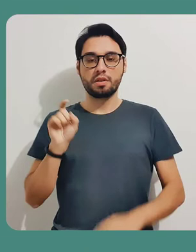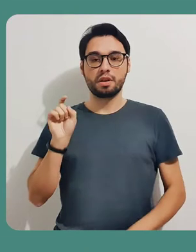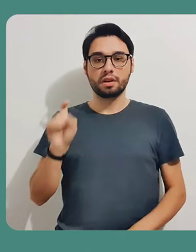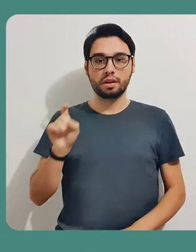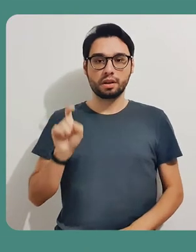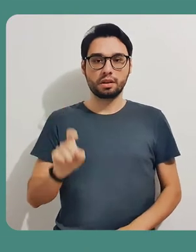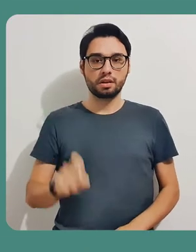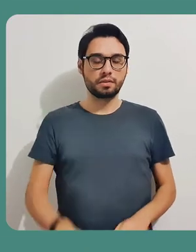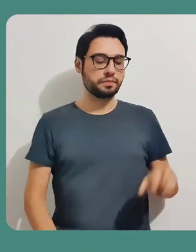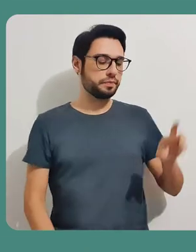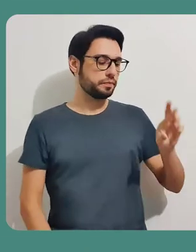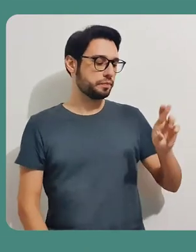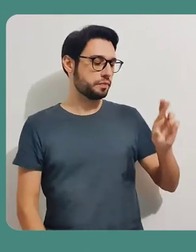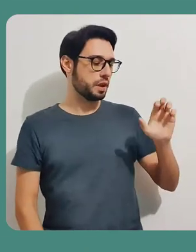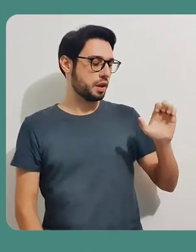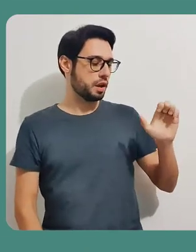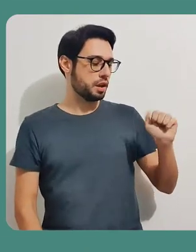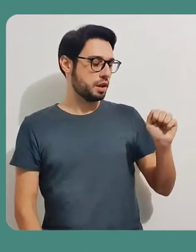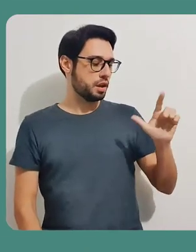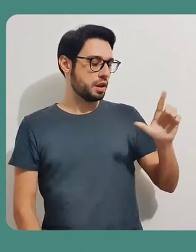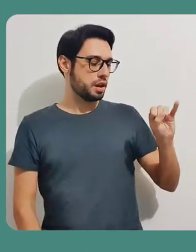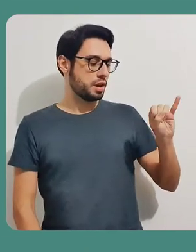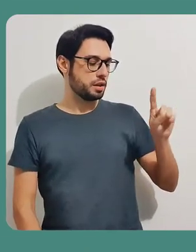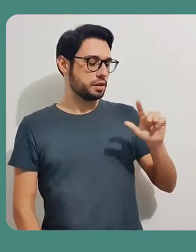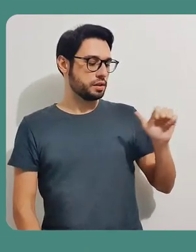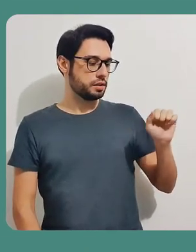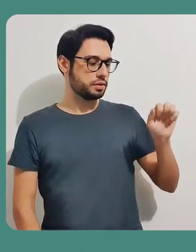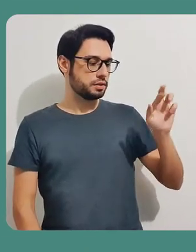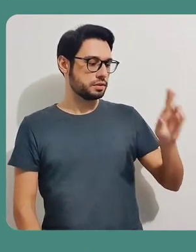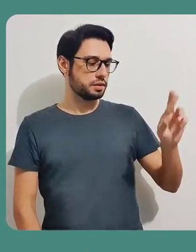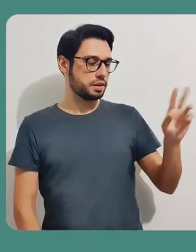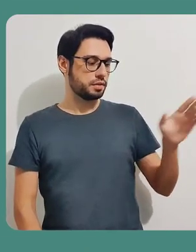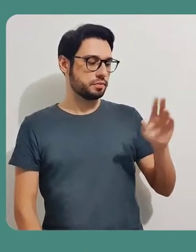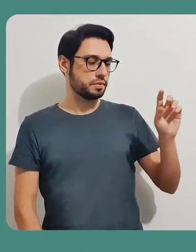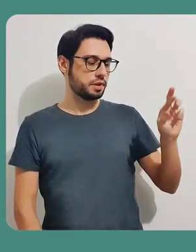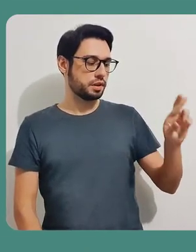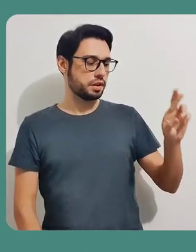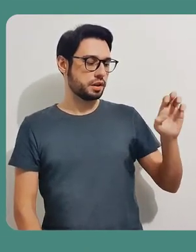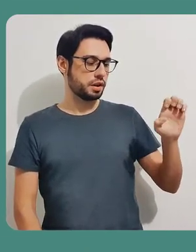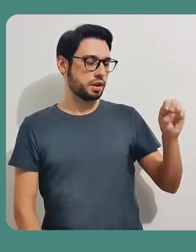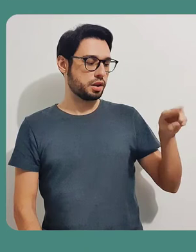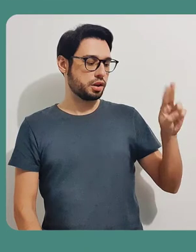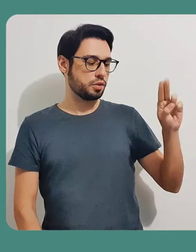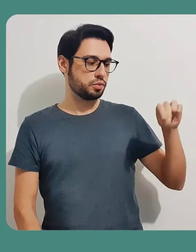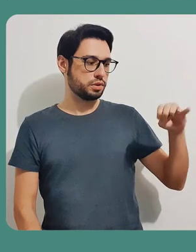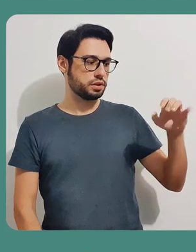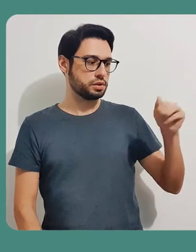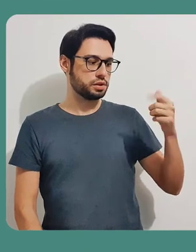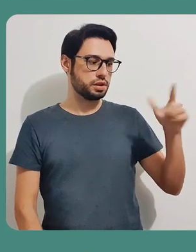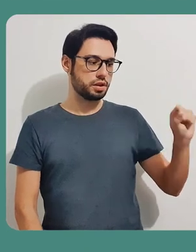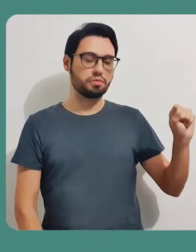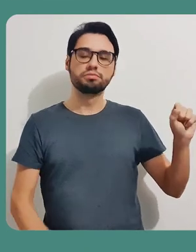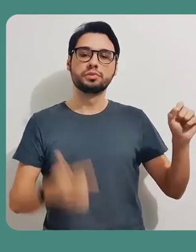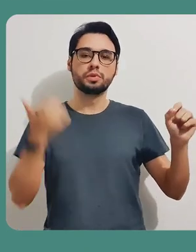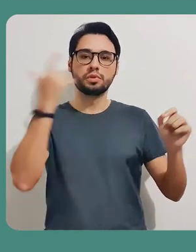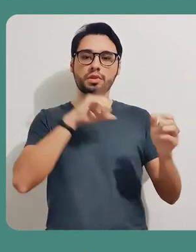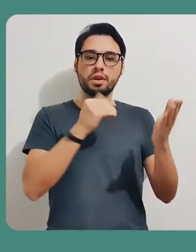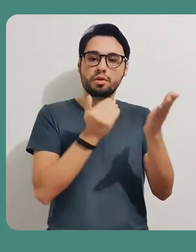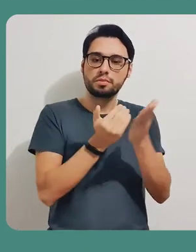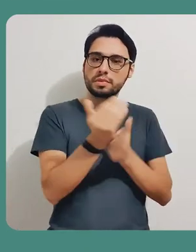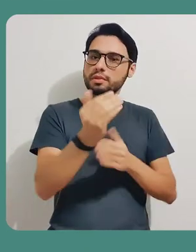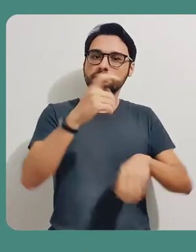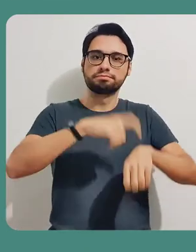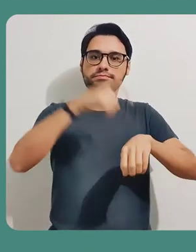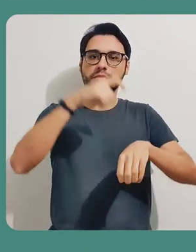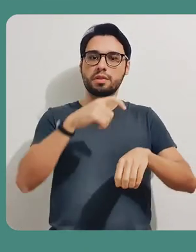realizar as suas reuniões é clicando no botão realizar uma reunião para que ela inicie imediatamente e